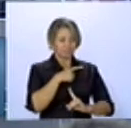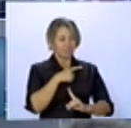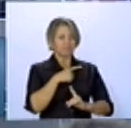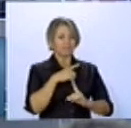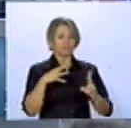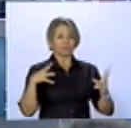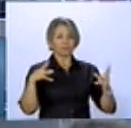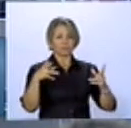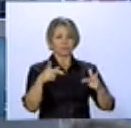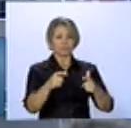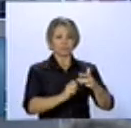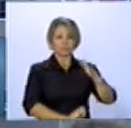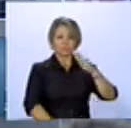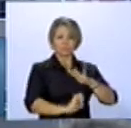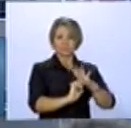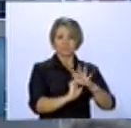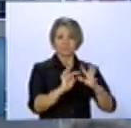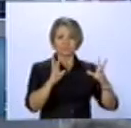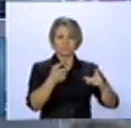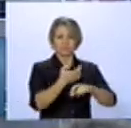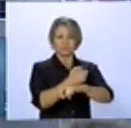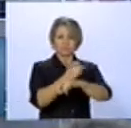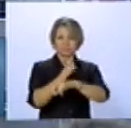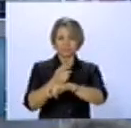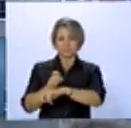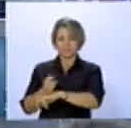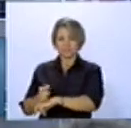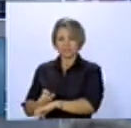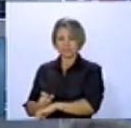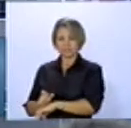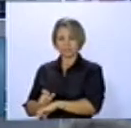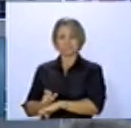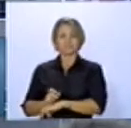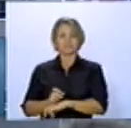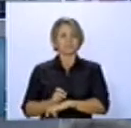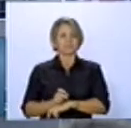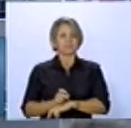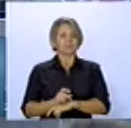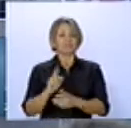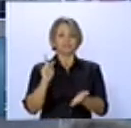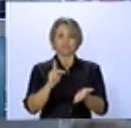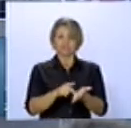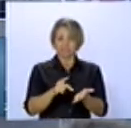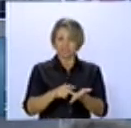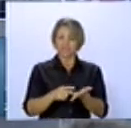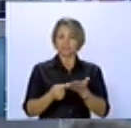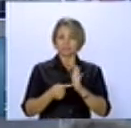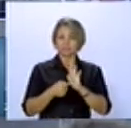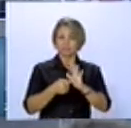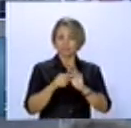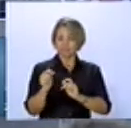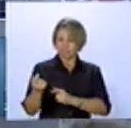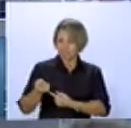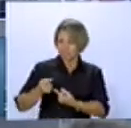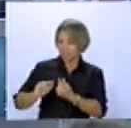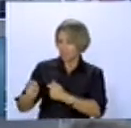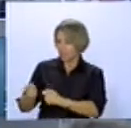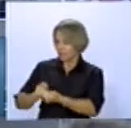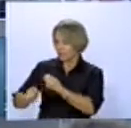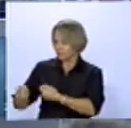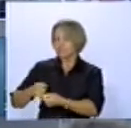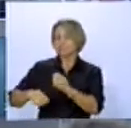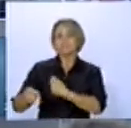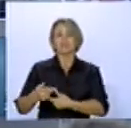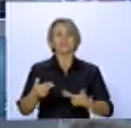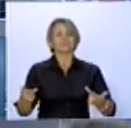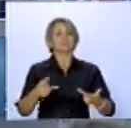comparando de fundo até a empresa para seu estado fatalmente entra nessa negociação pedágio chamado